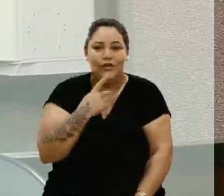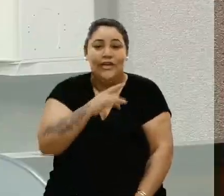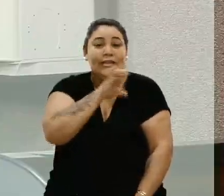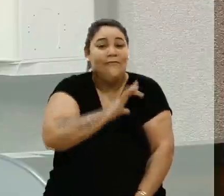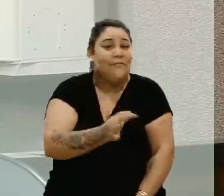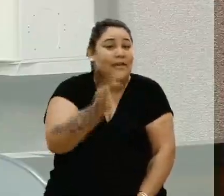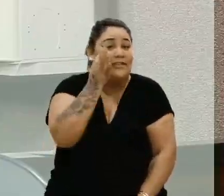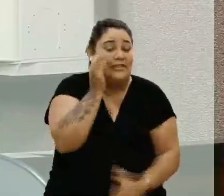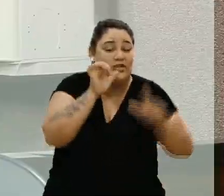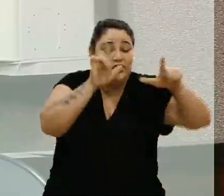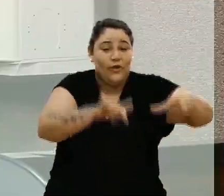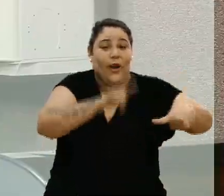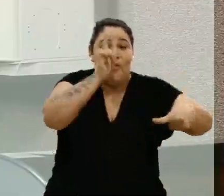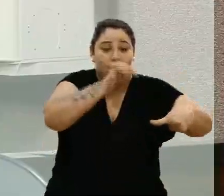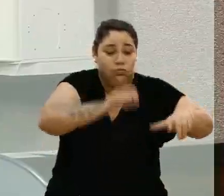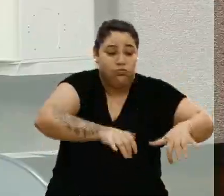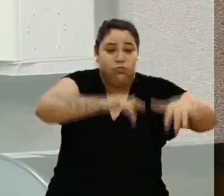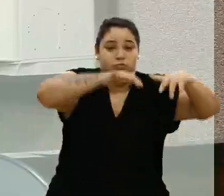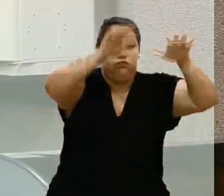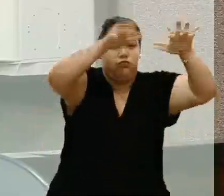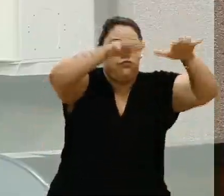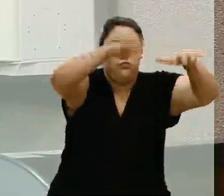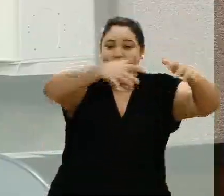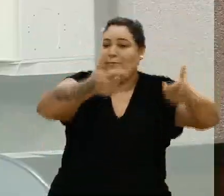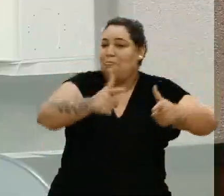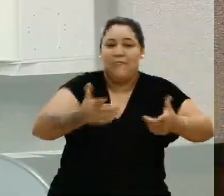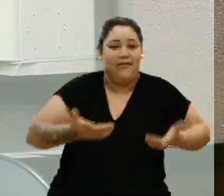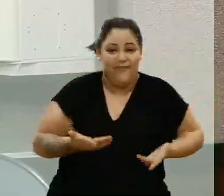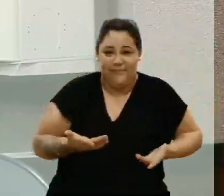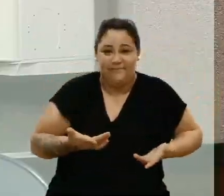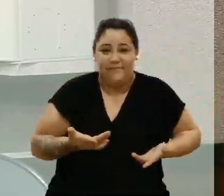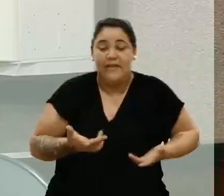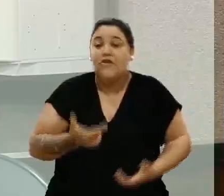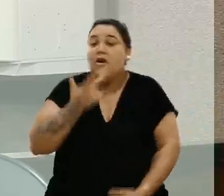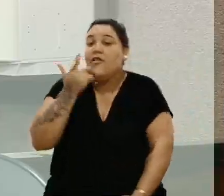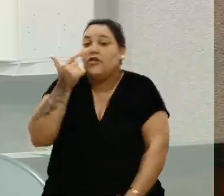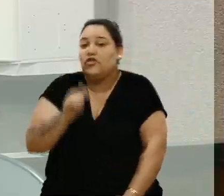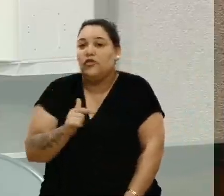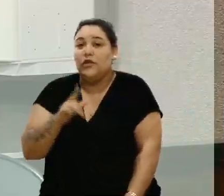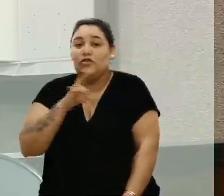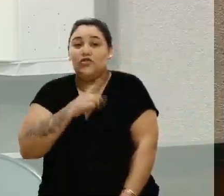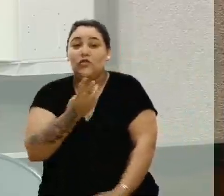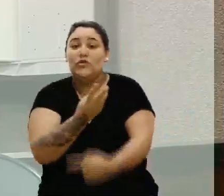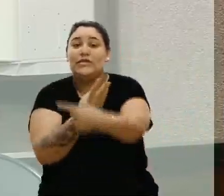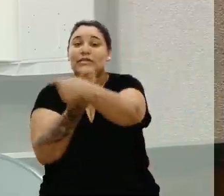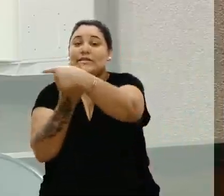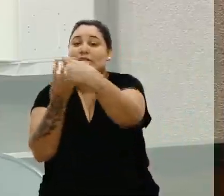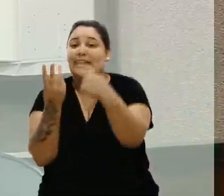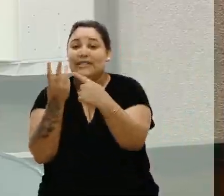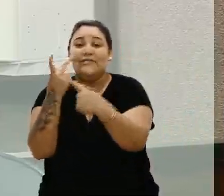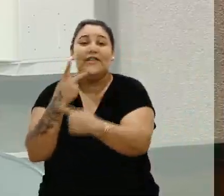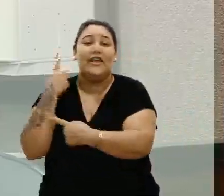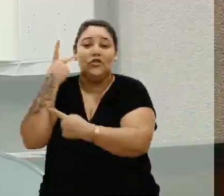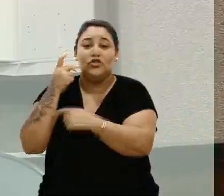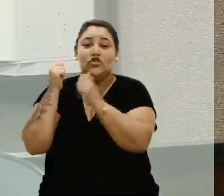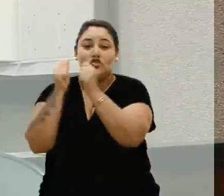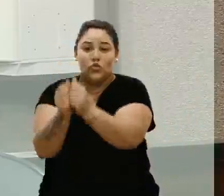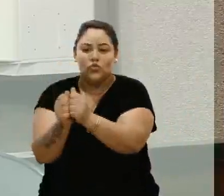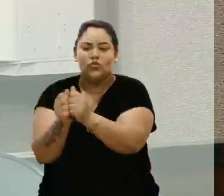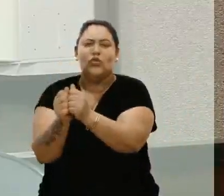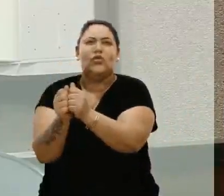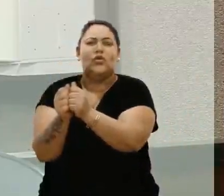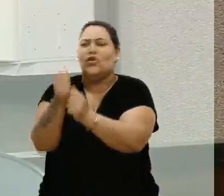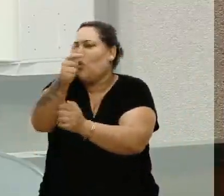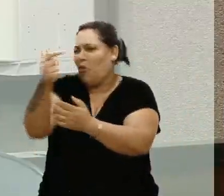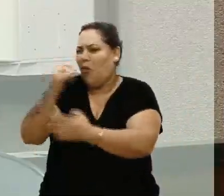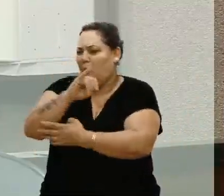local. Então, digo mais, estive com os 3 em diversas oportunidades, uma vez com os 3, uma vez com um,